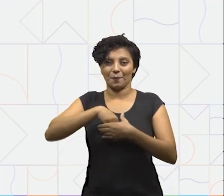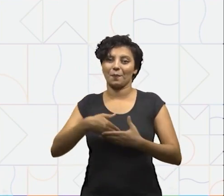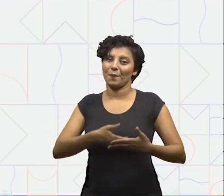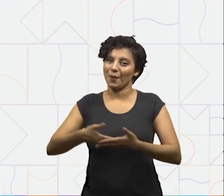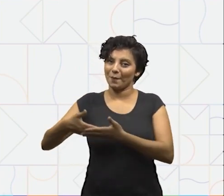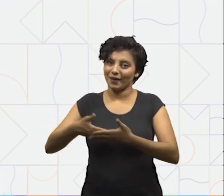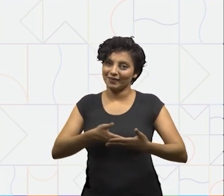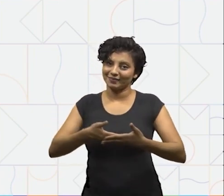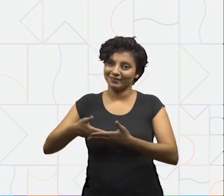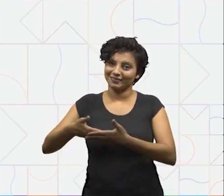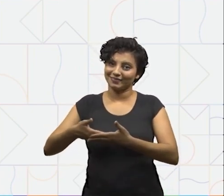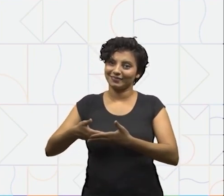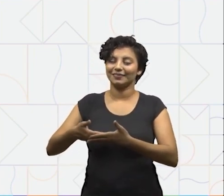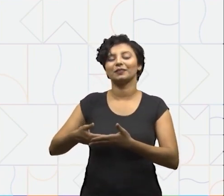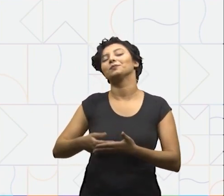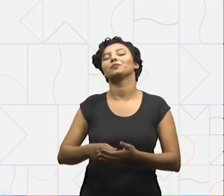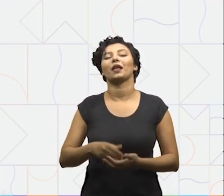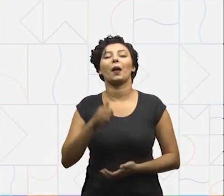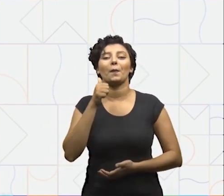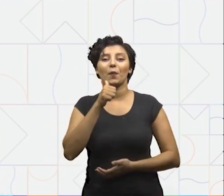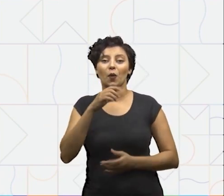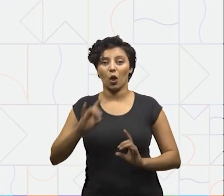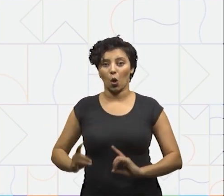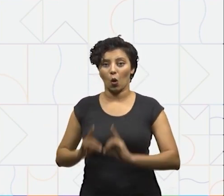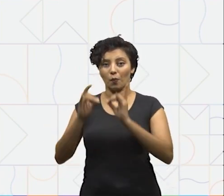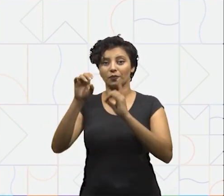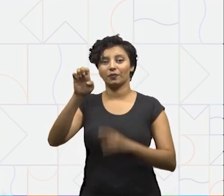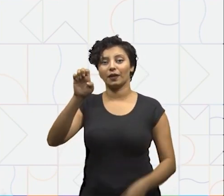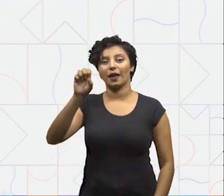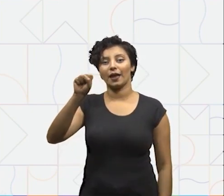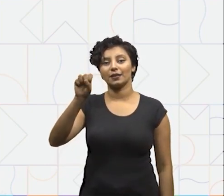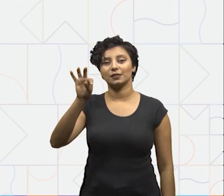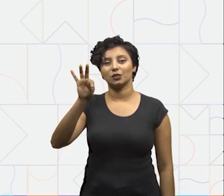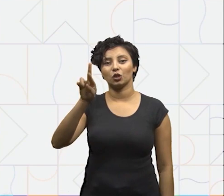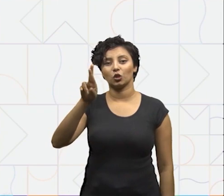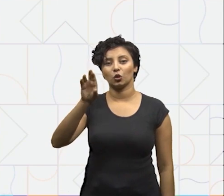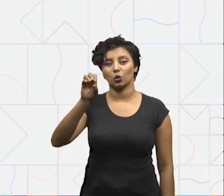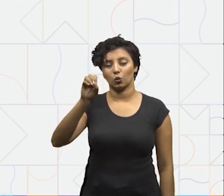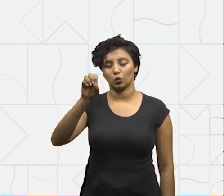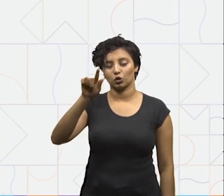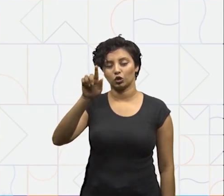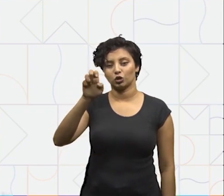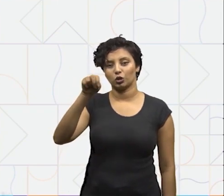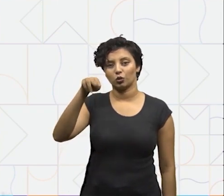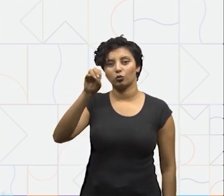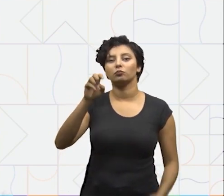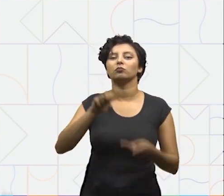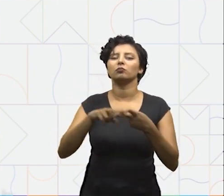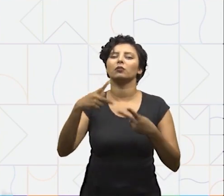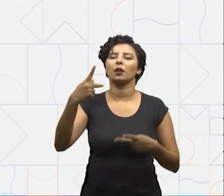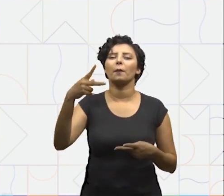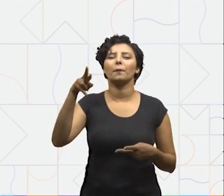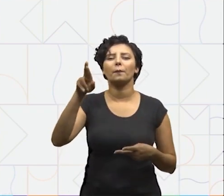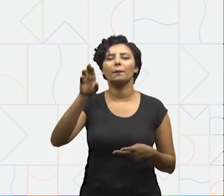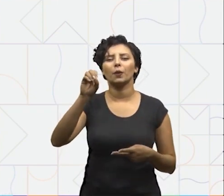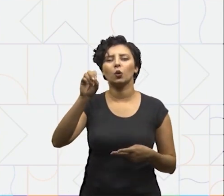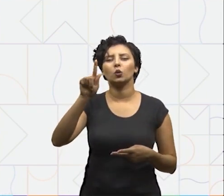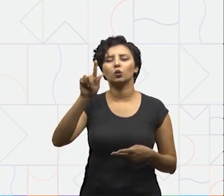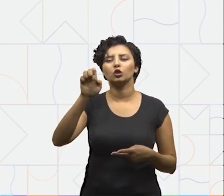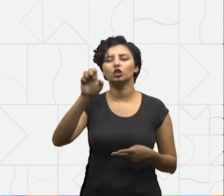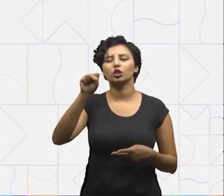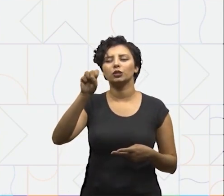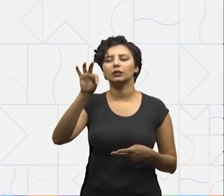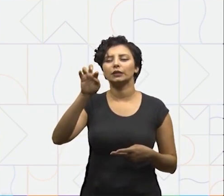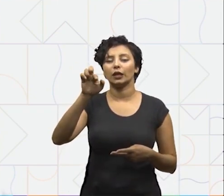bebê. Os hormônios femininos são o estrógeno e a progesterona. São nomes complicados